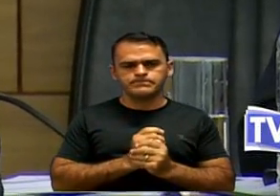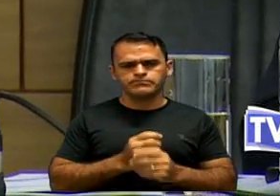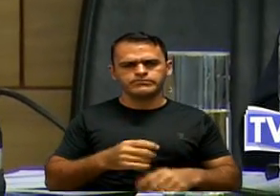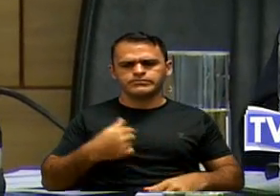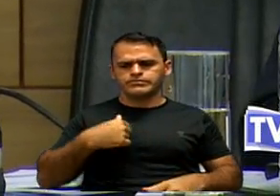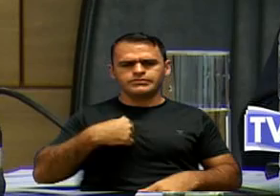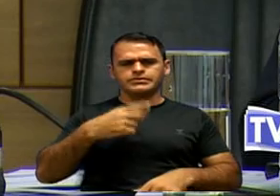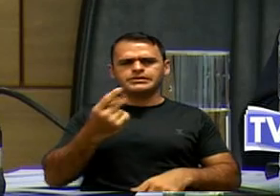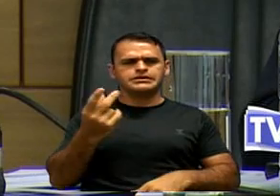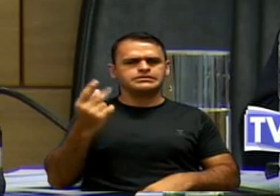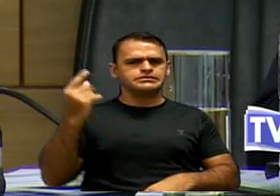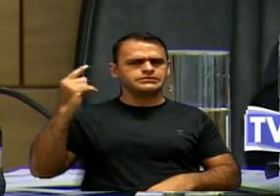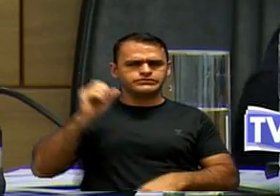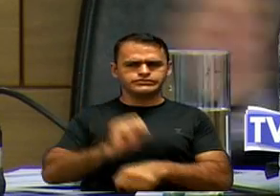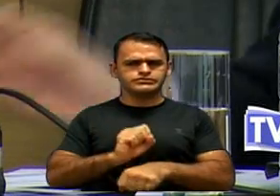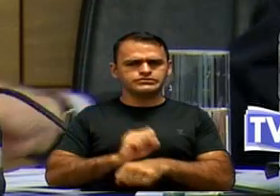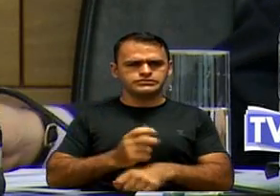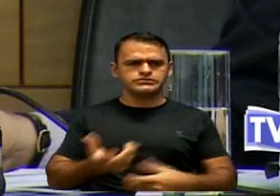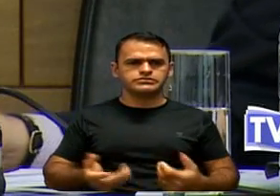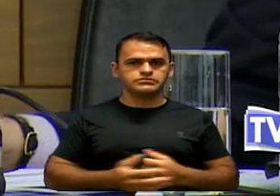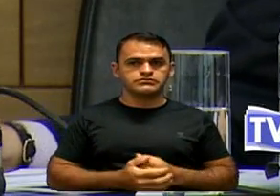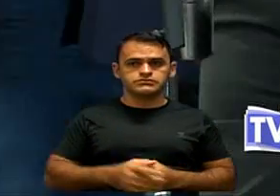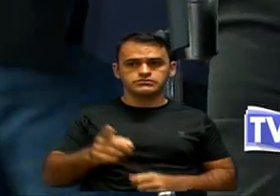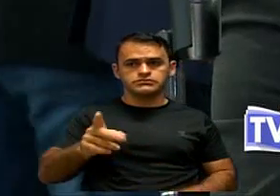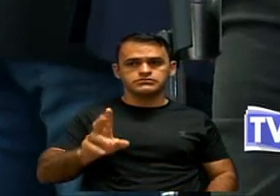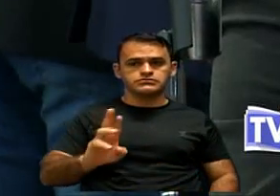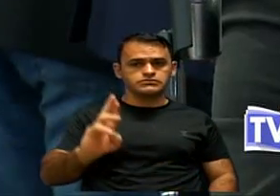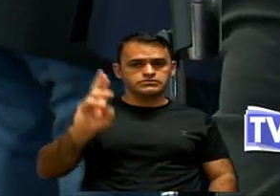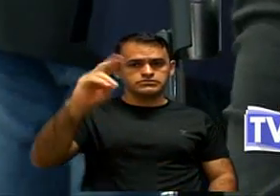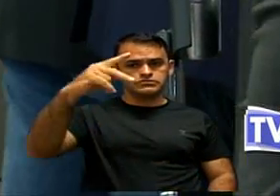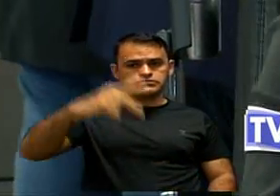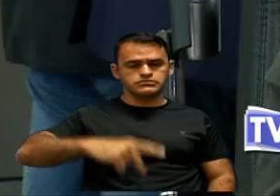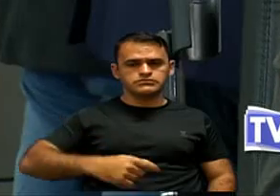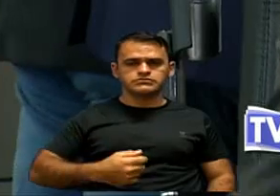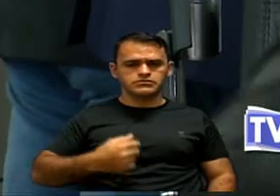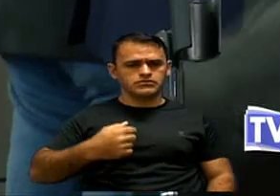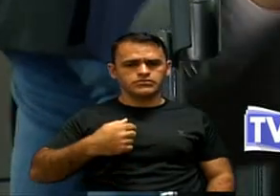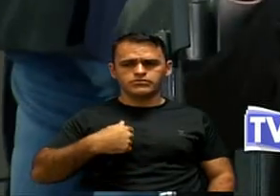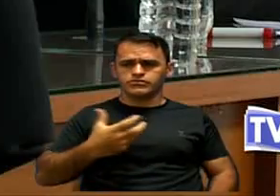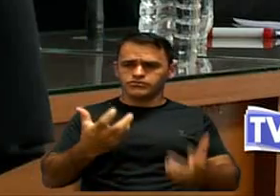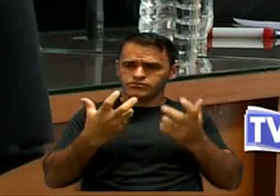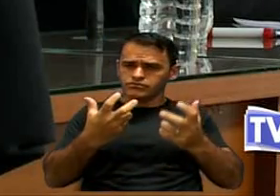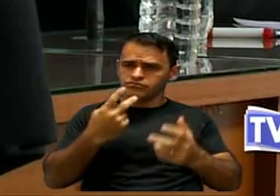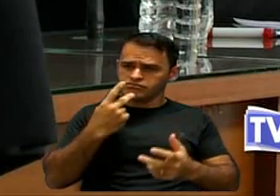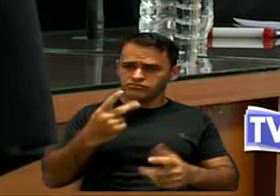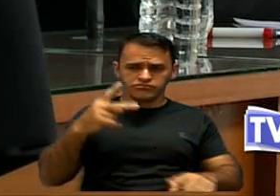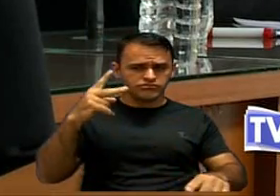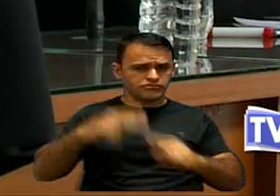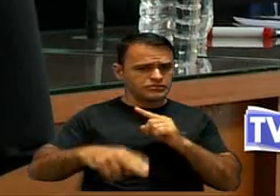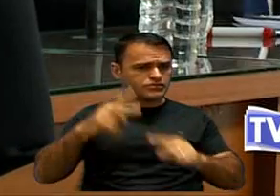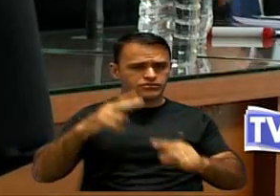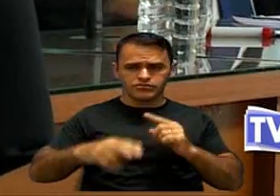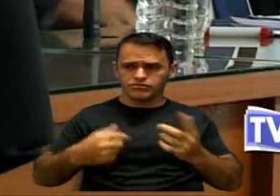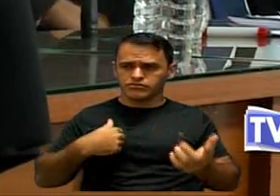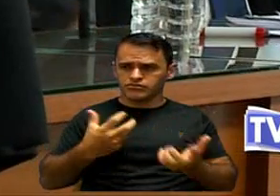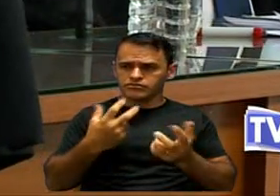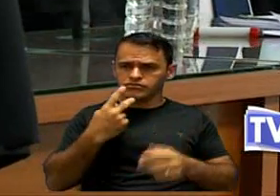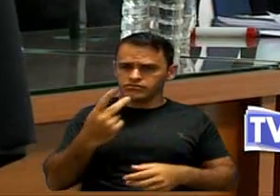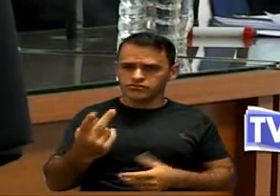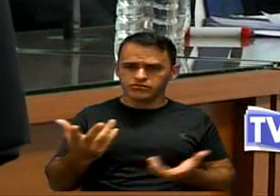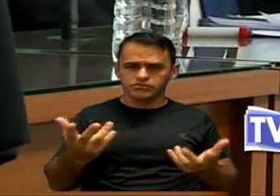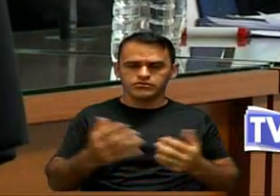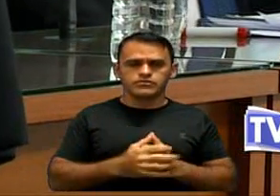aqui. E o príncipe Williams é o presidente. O pastor Ireneu não deixa eu falar. Bom dia a todos. Depois ele fala. Ele não fala